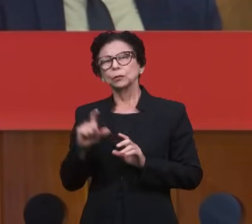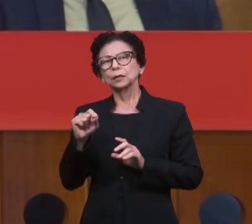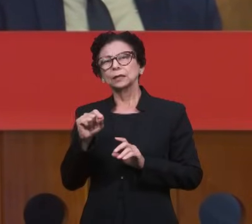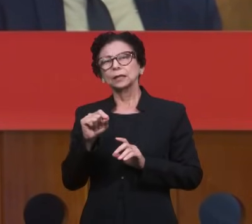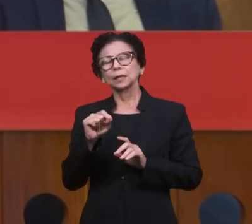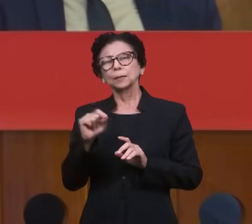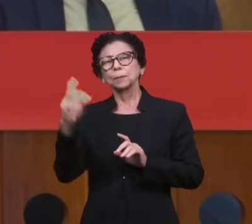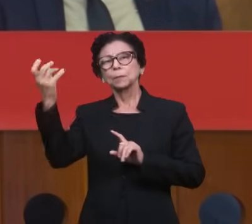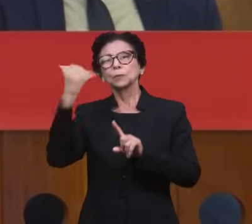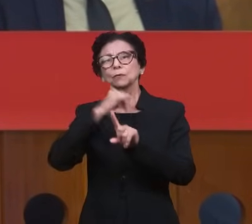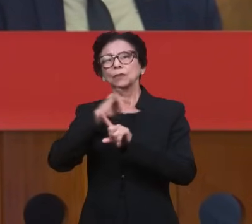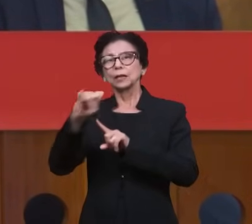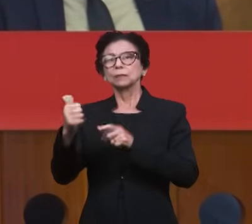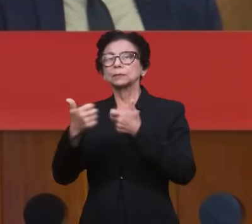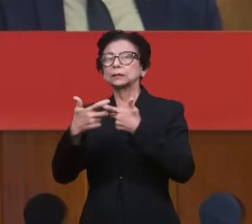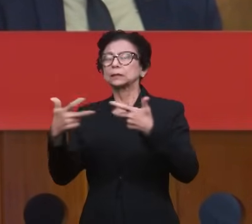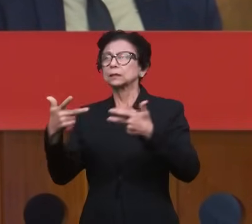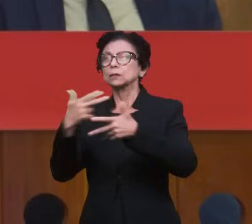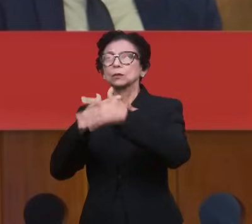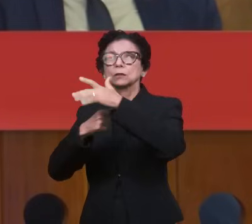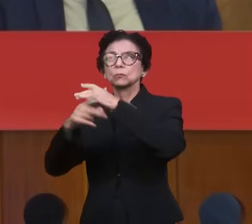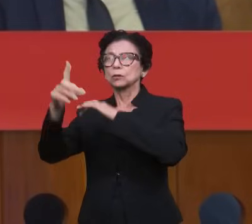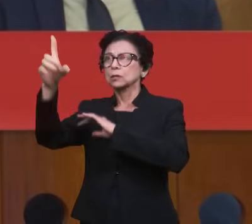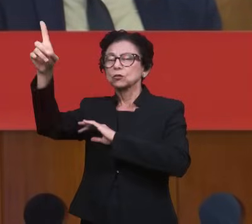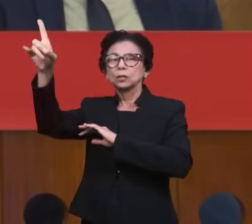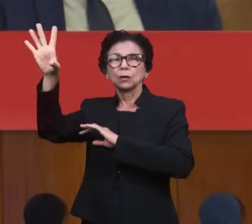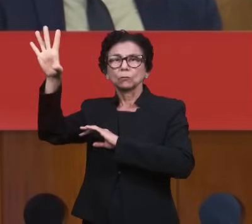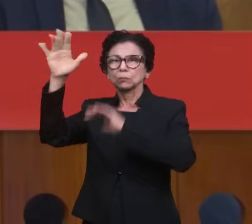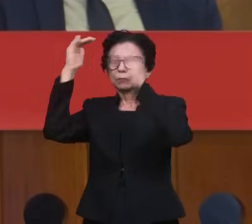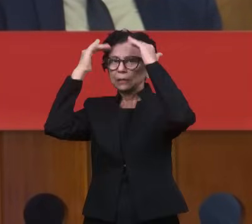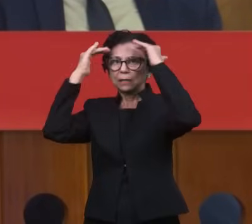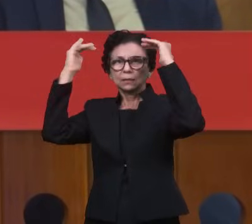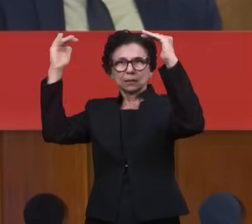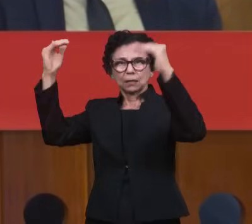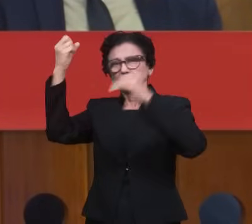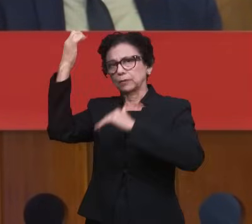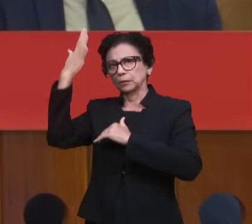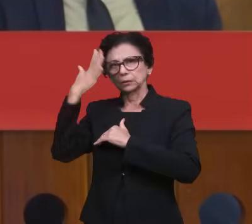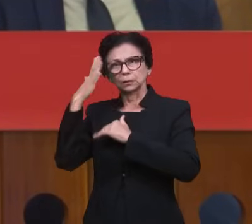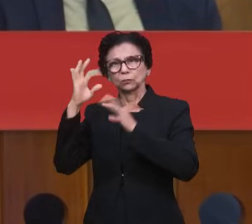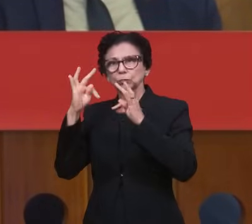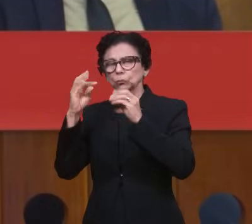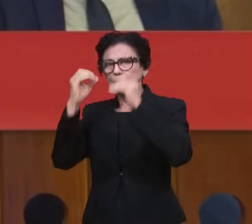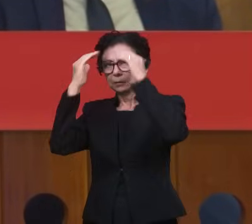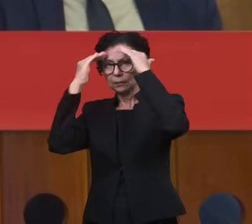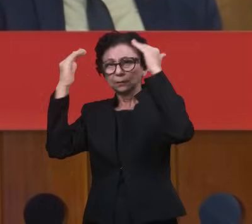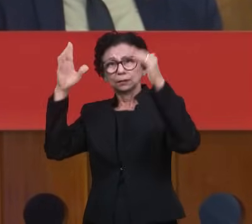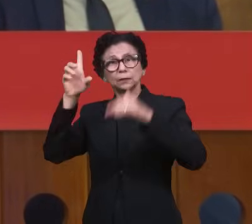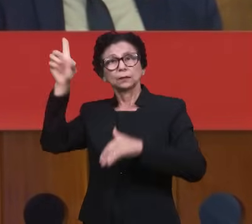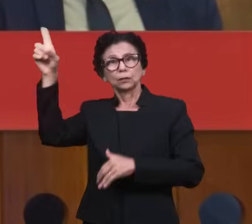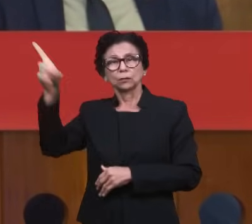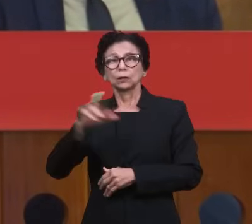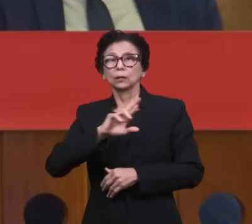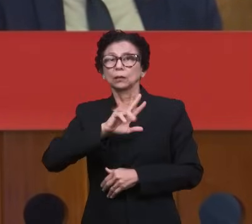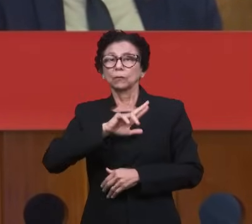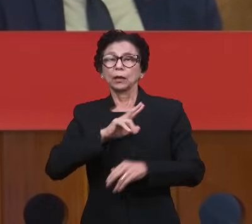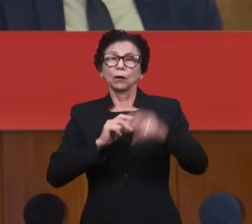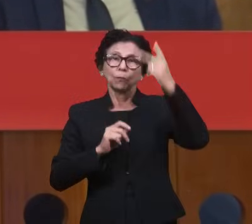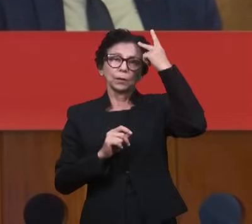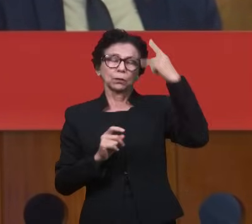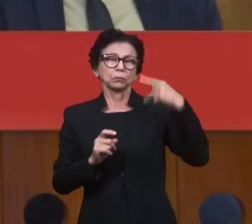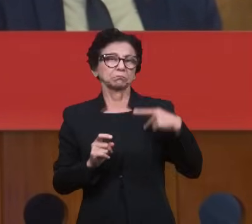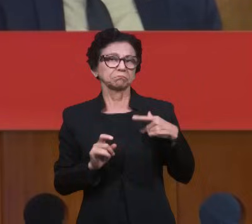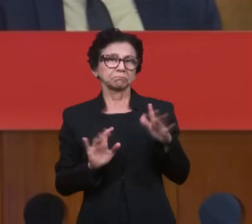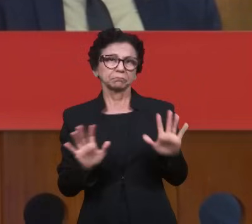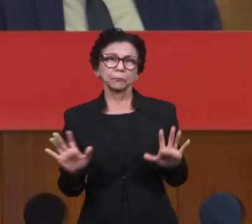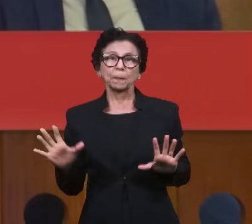da eternidade, não passa pelo homem. Eu vou ver agora, daqui mais um pouquinho. Eu vou resumir, porque